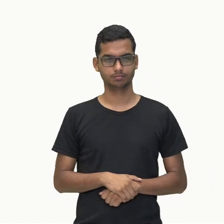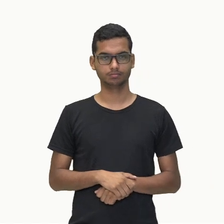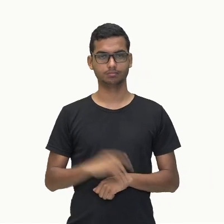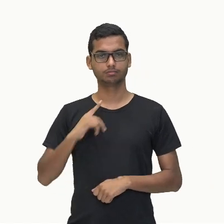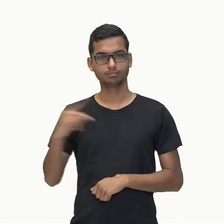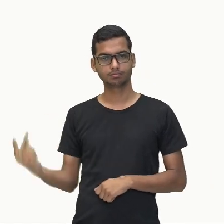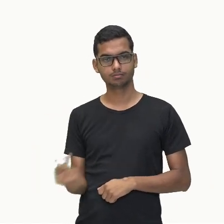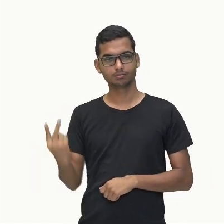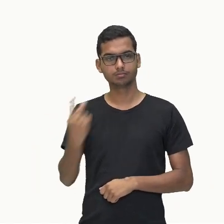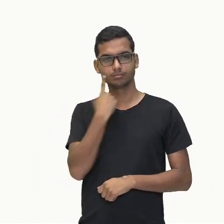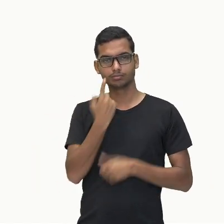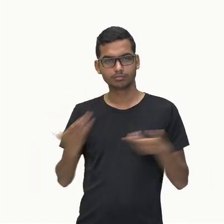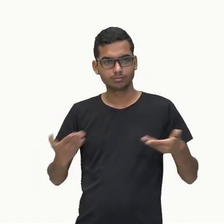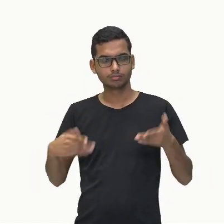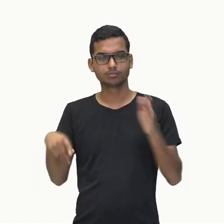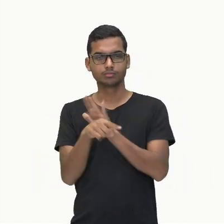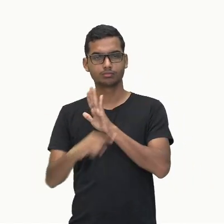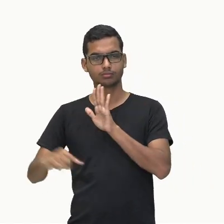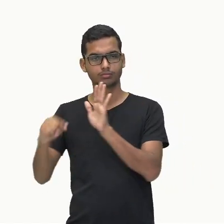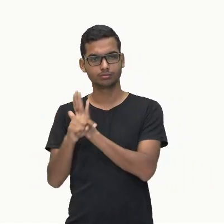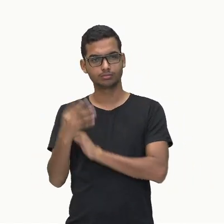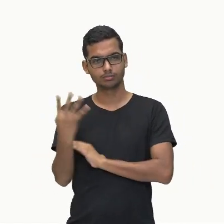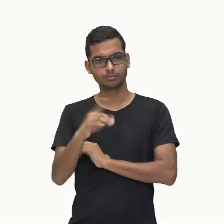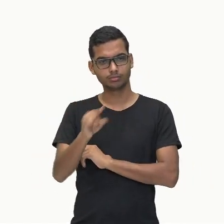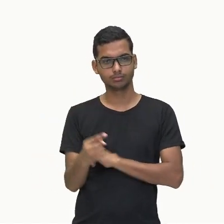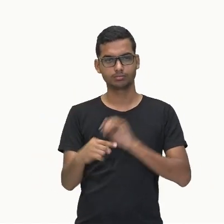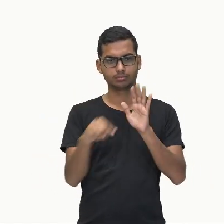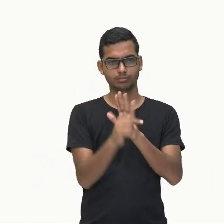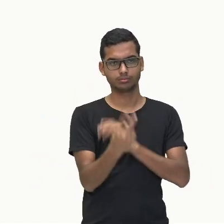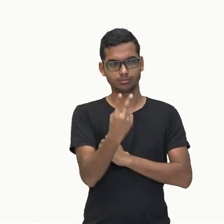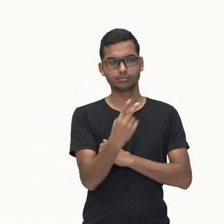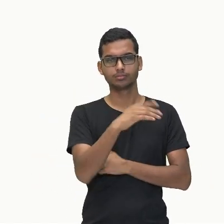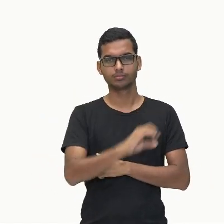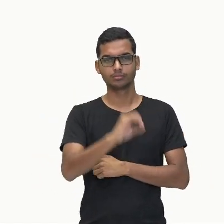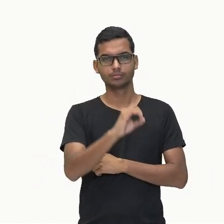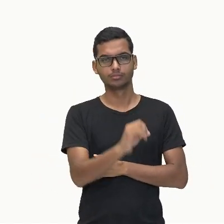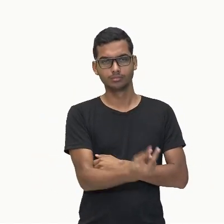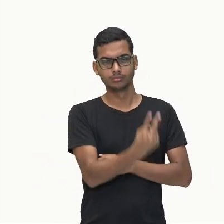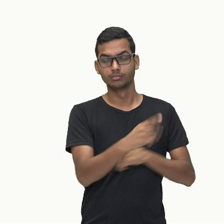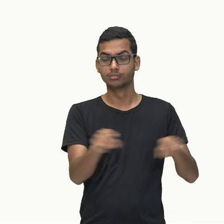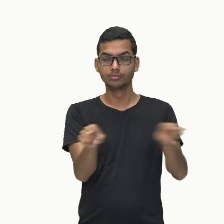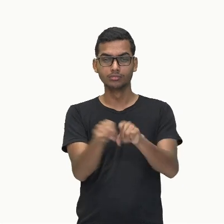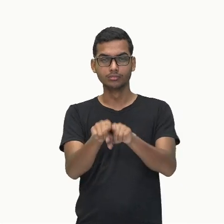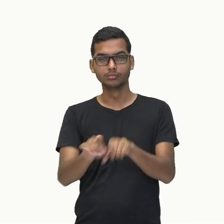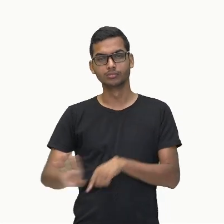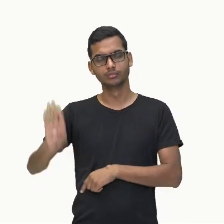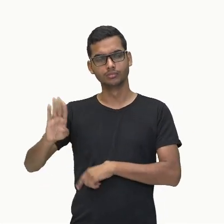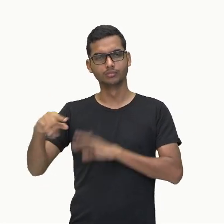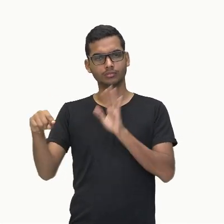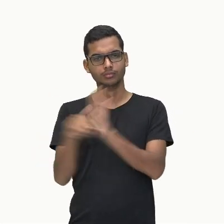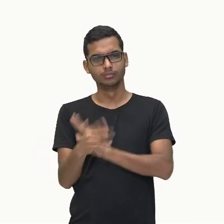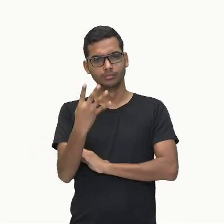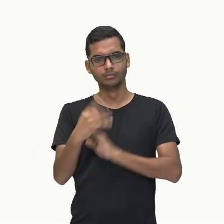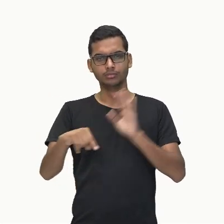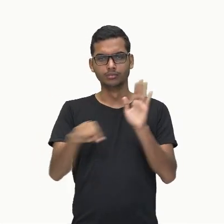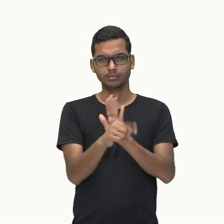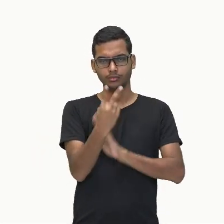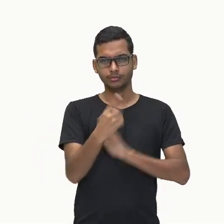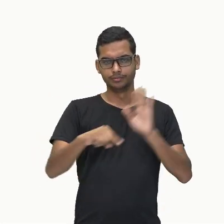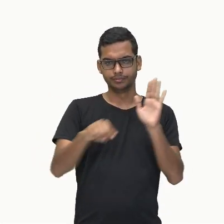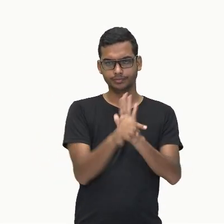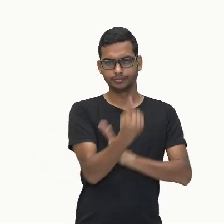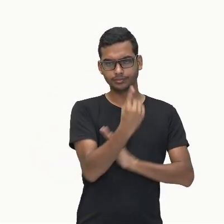valores menos 4, menos 2, 0 e 2, e o conjunto B, com os valores menos 4, menos